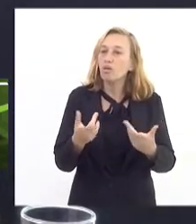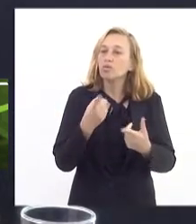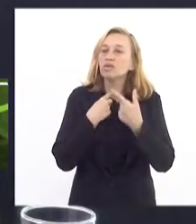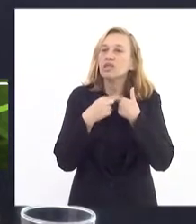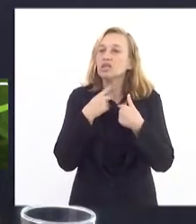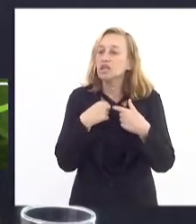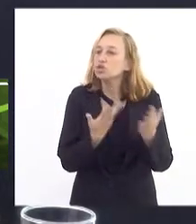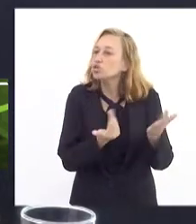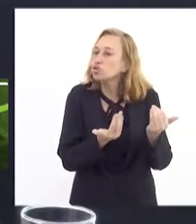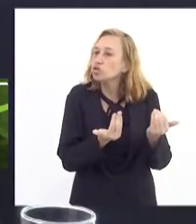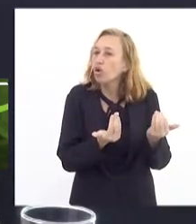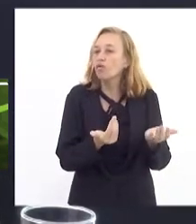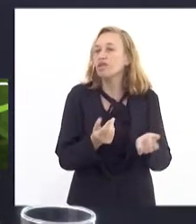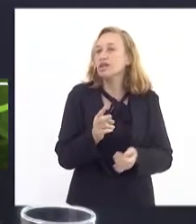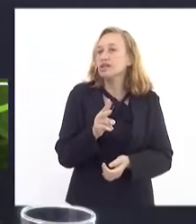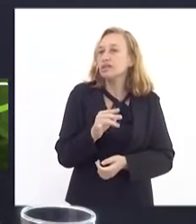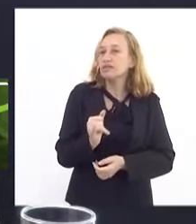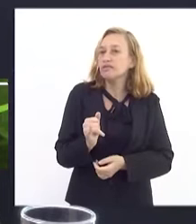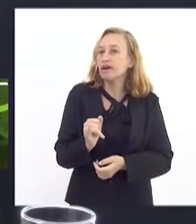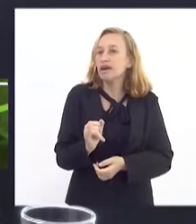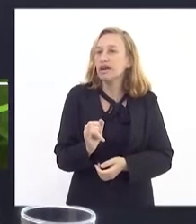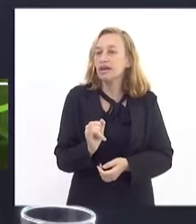se ele vai estar